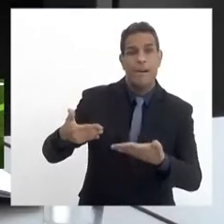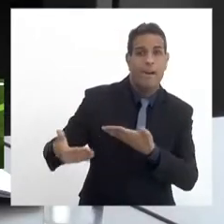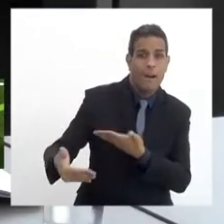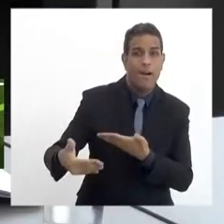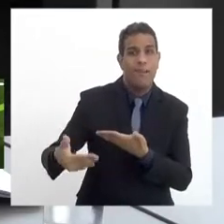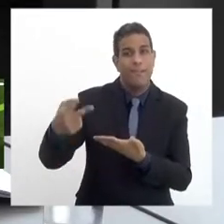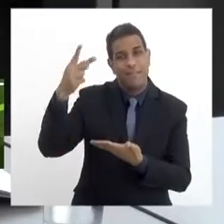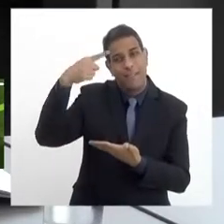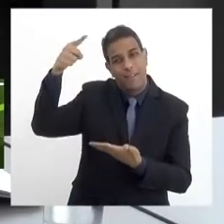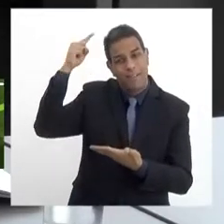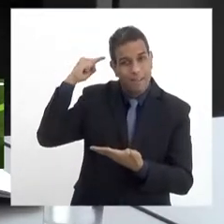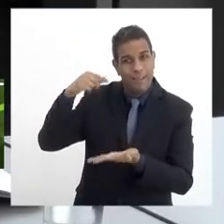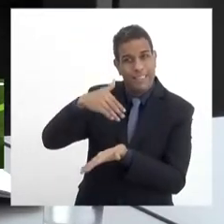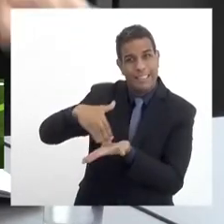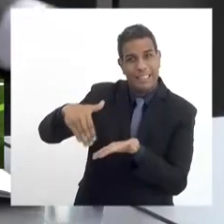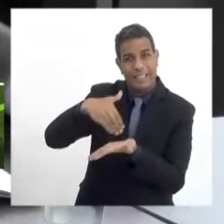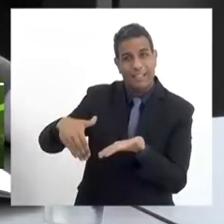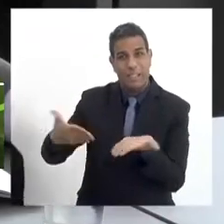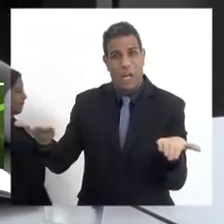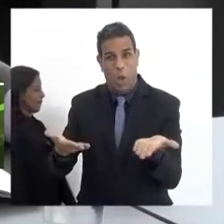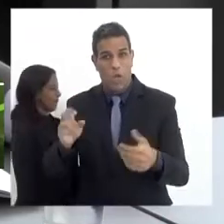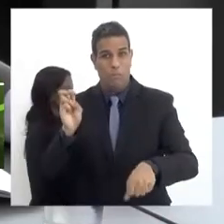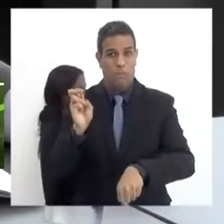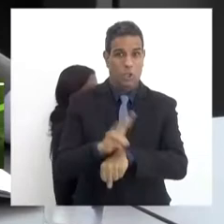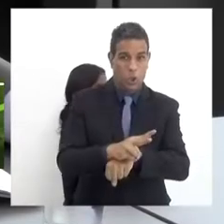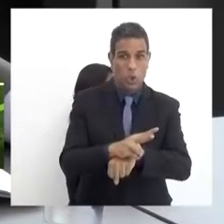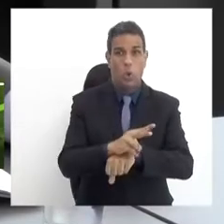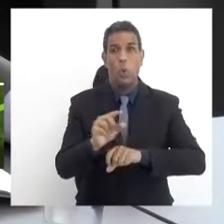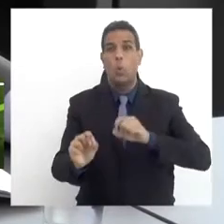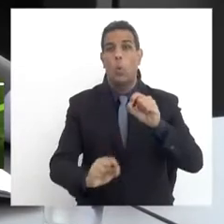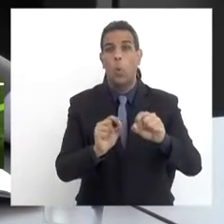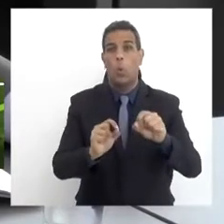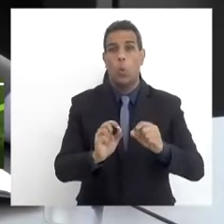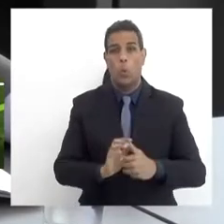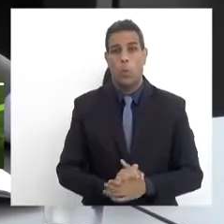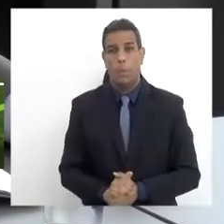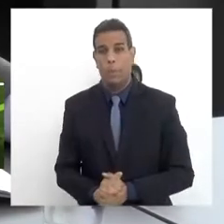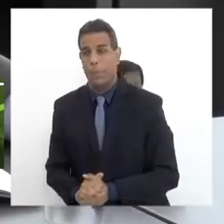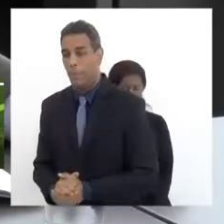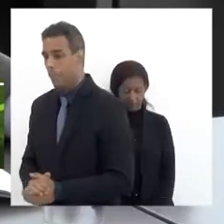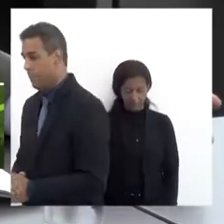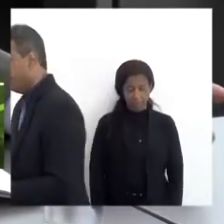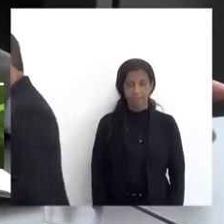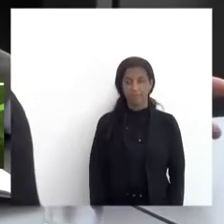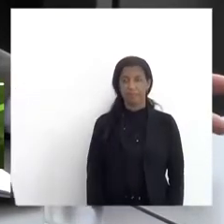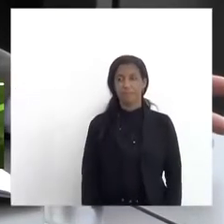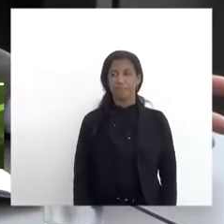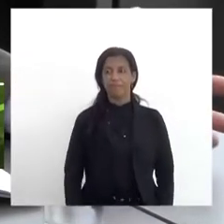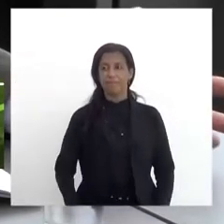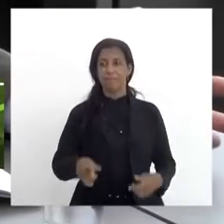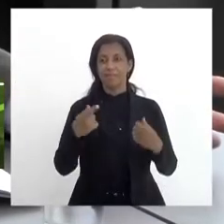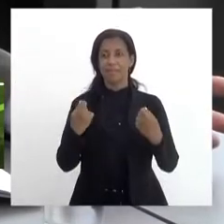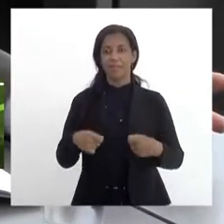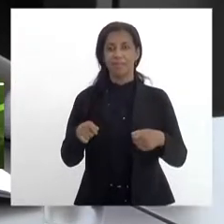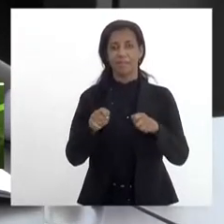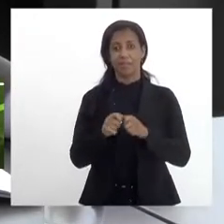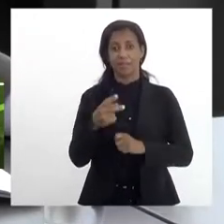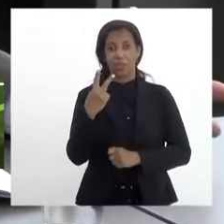último secretário que saiu, não que entrou, disse que ainda precisava 2 anos para fazer isso. 2 anos acabou o